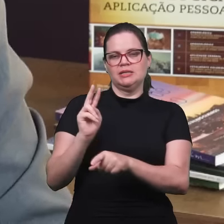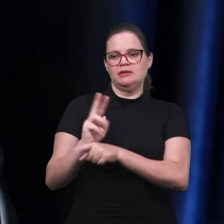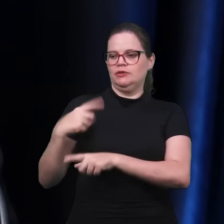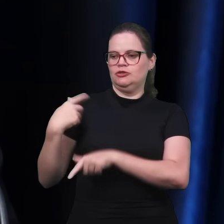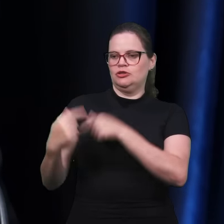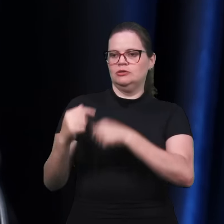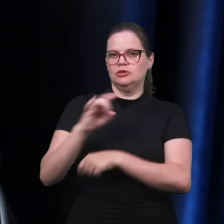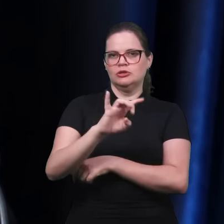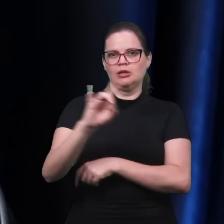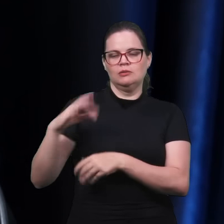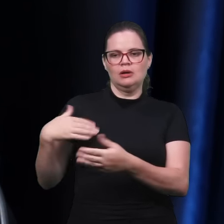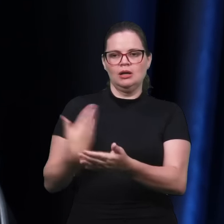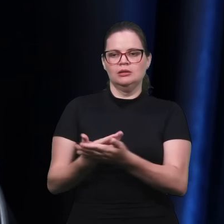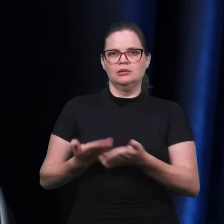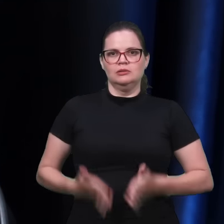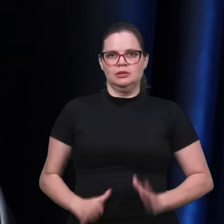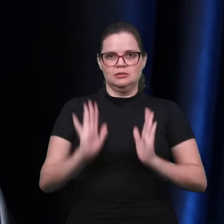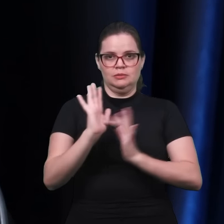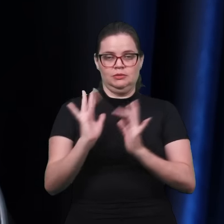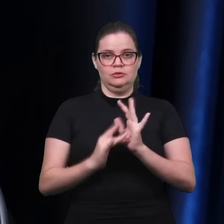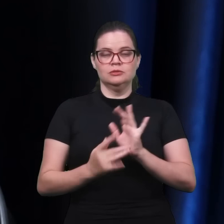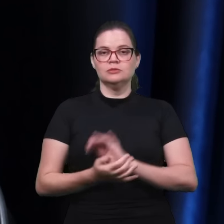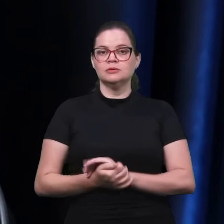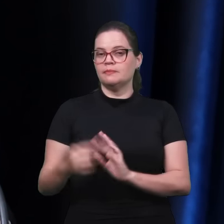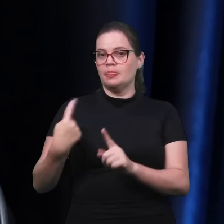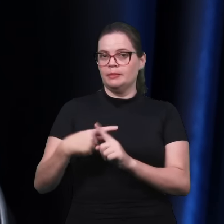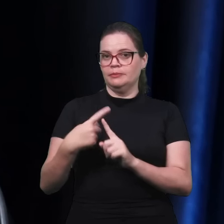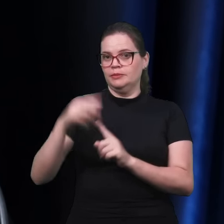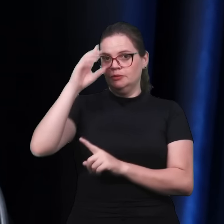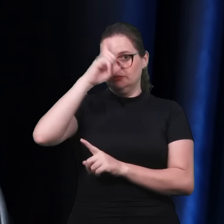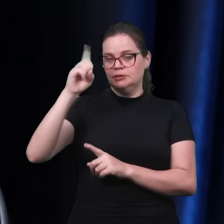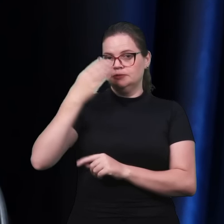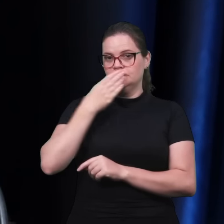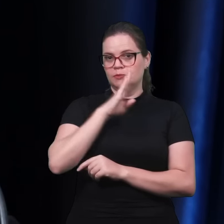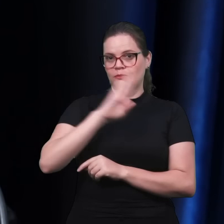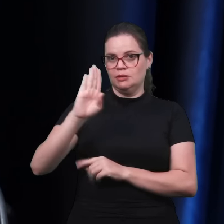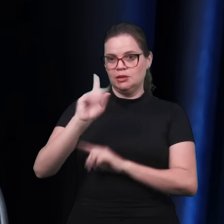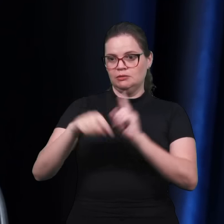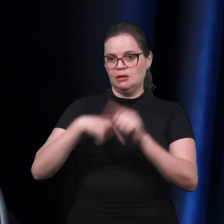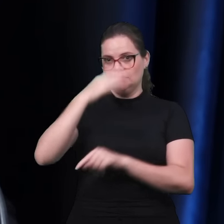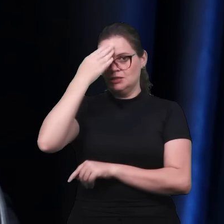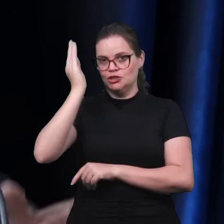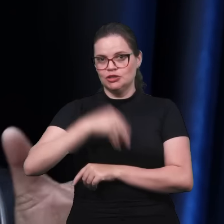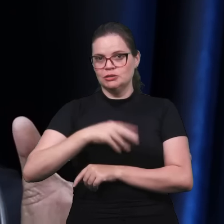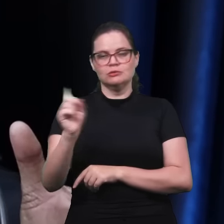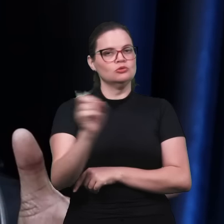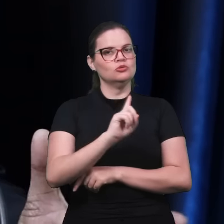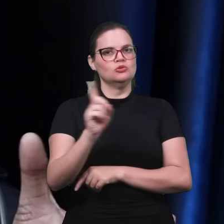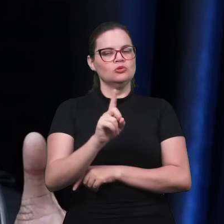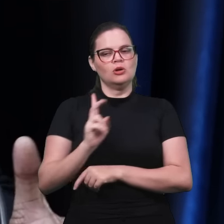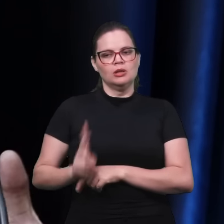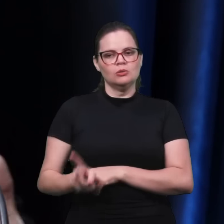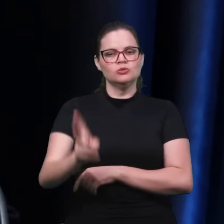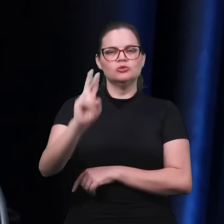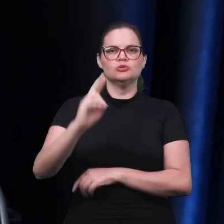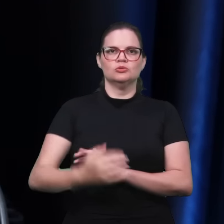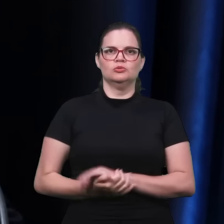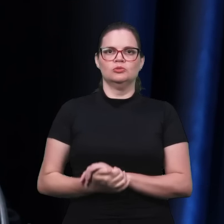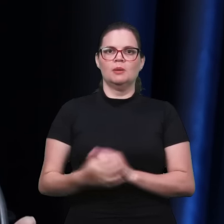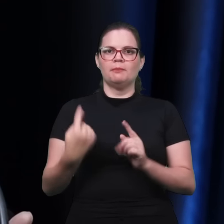a promessa de Deus não volta atrás e não interrompe. Embora esse período que nós chamamos de